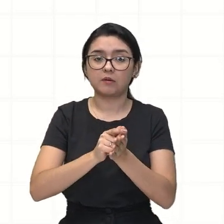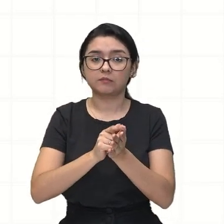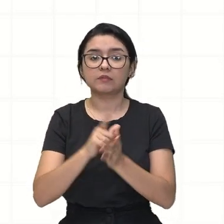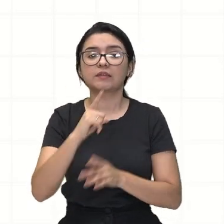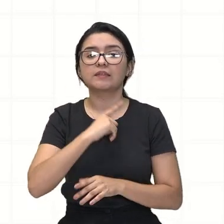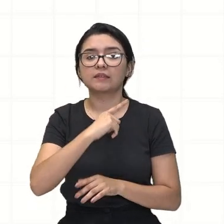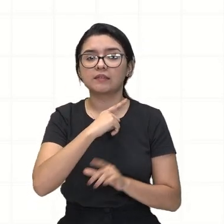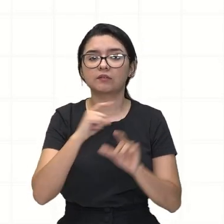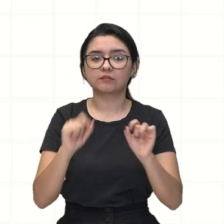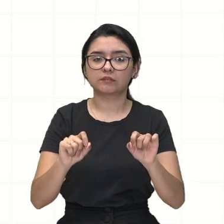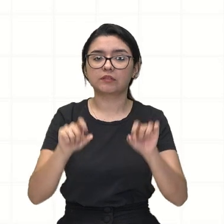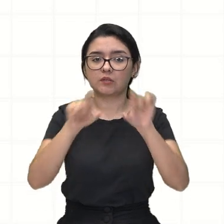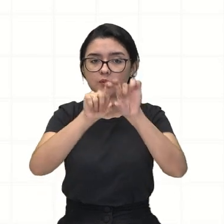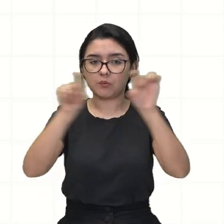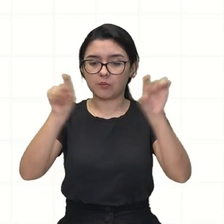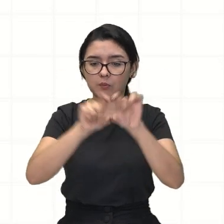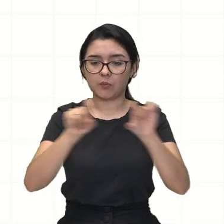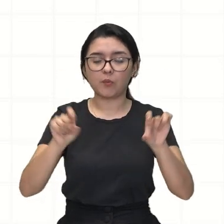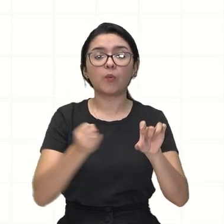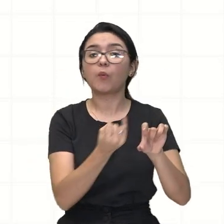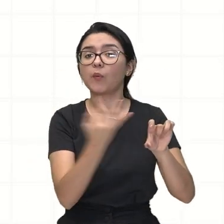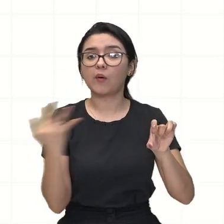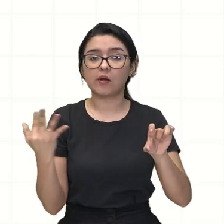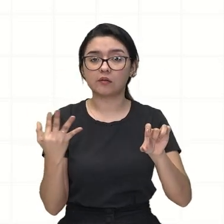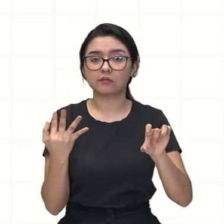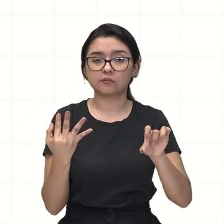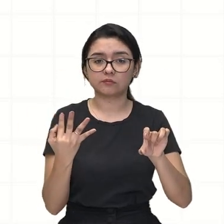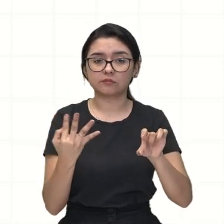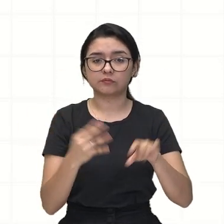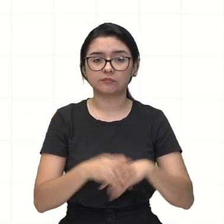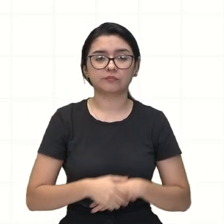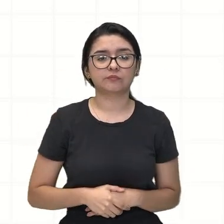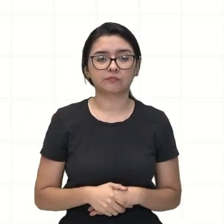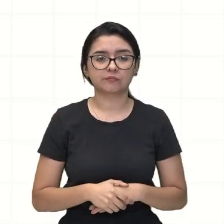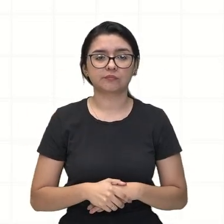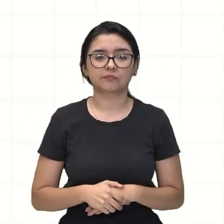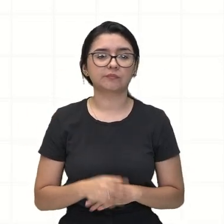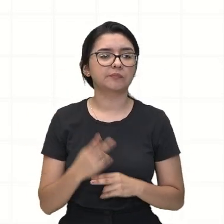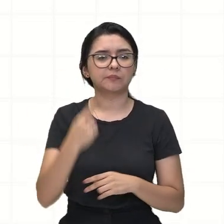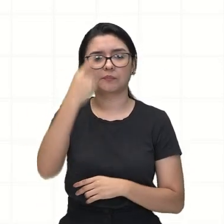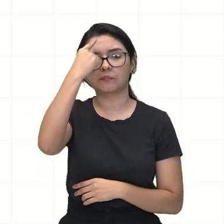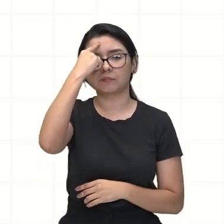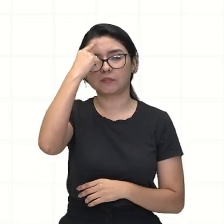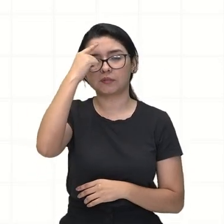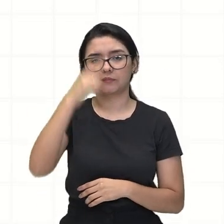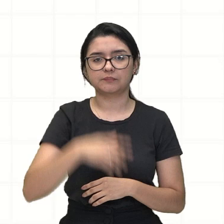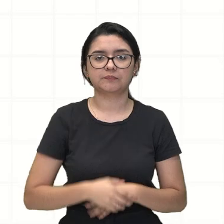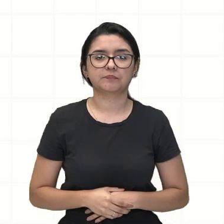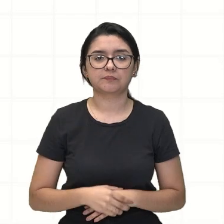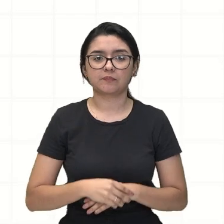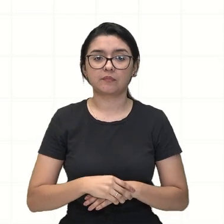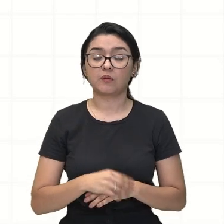dividida em quantas partes está dividida essa folha de papel? Pensa aí, ela está dividida em